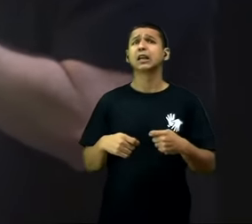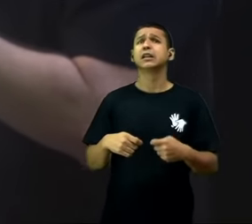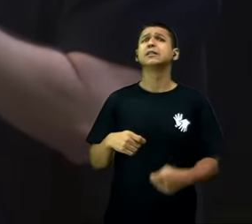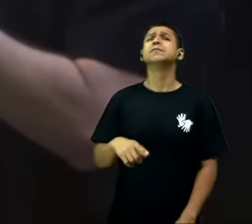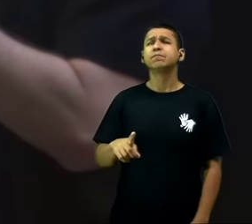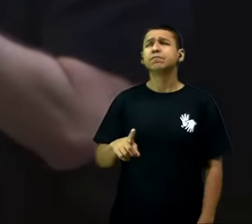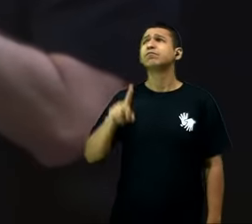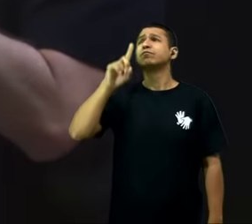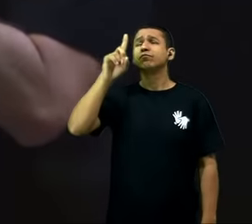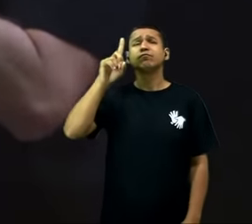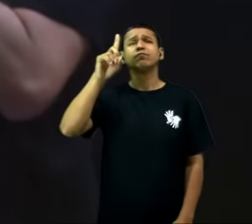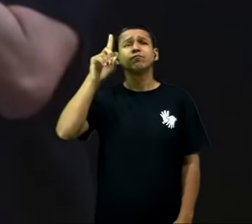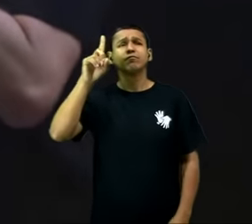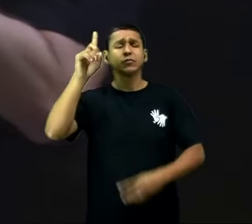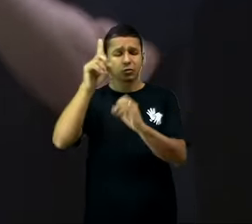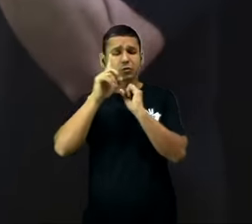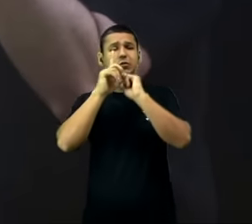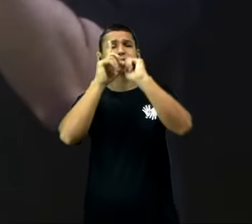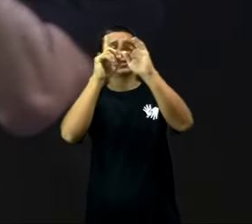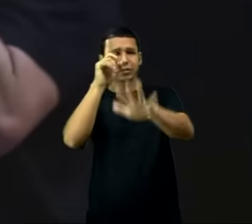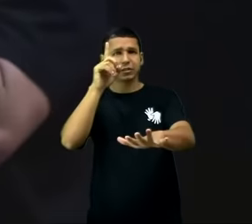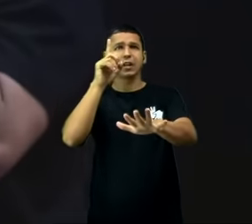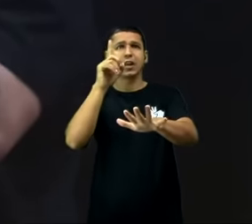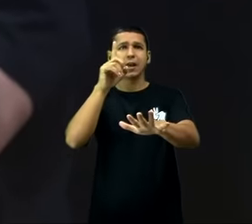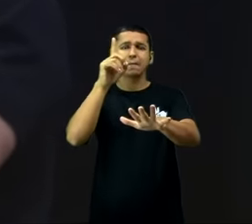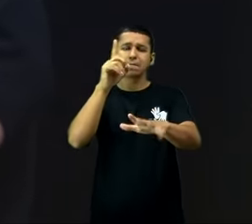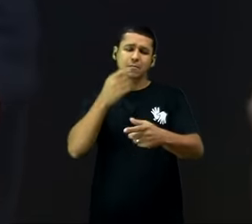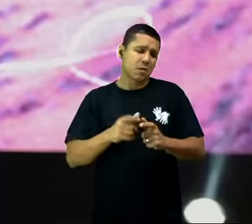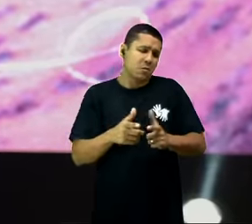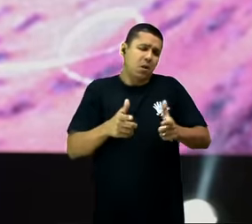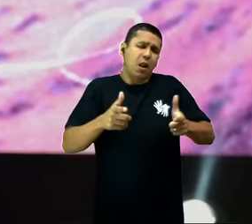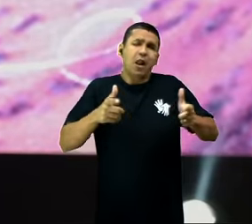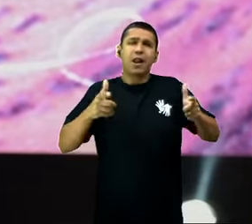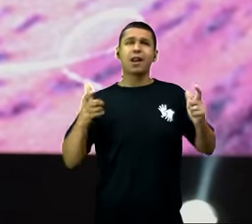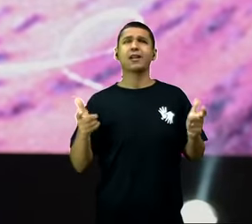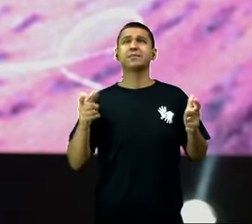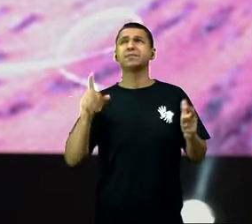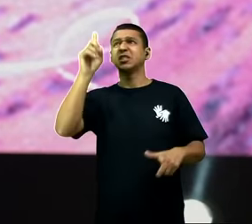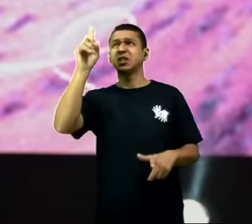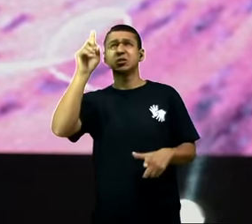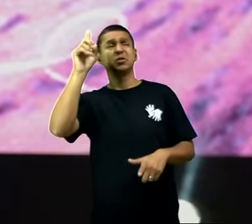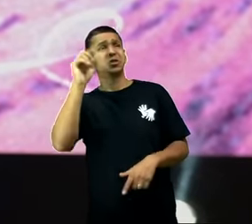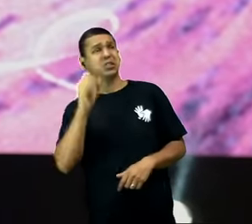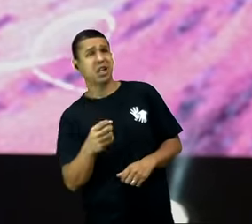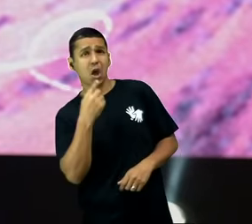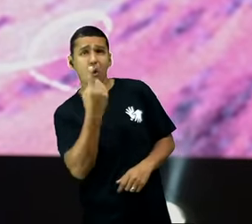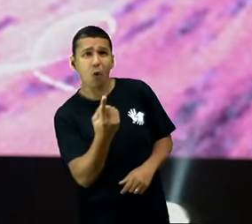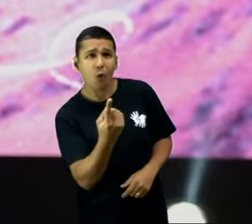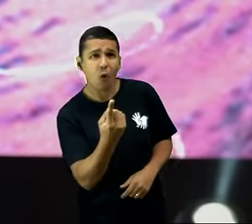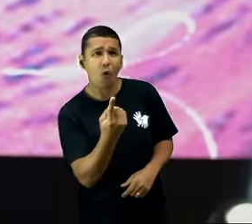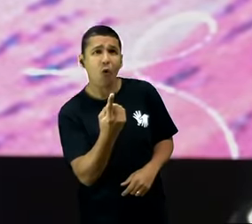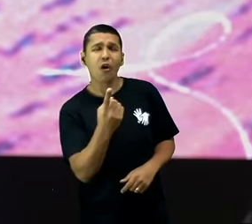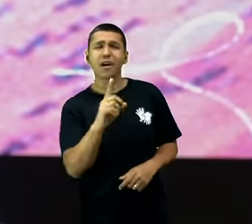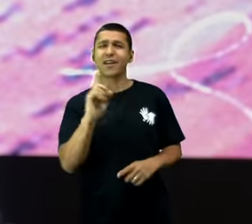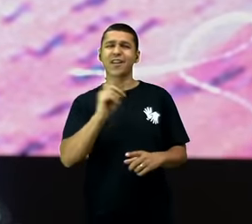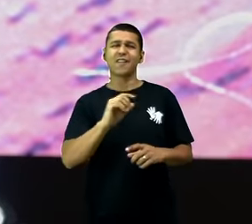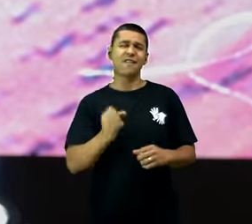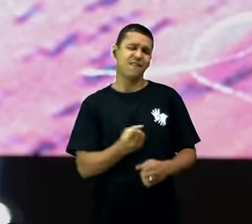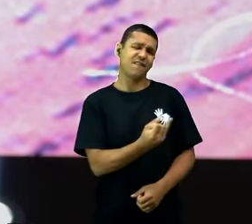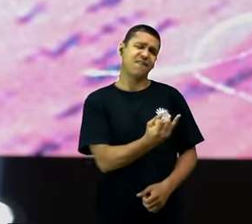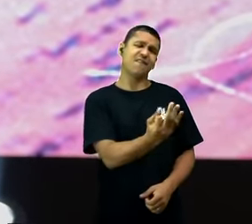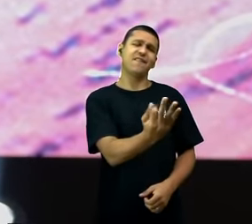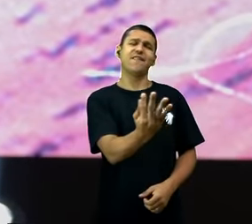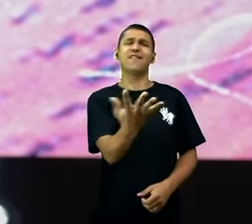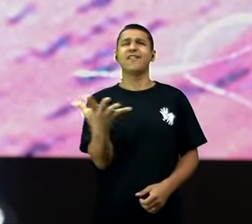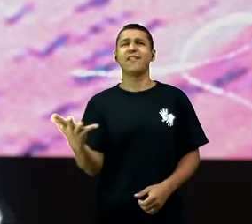é proveitoso, virá em abundância. Deus não vai te dar um, Deus vai te dar muitos, muitos, muitos, muitos,